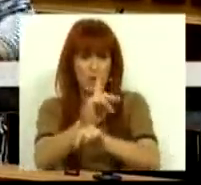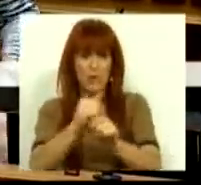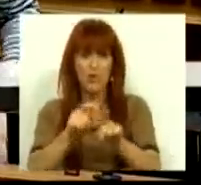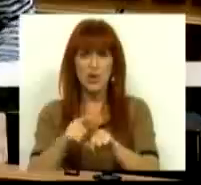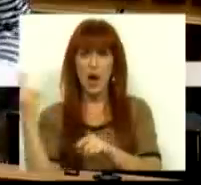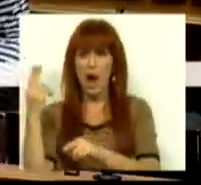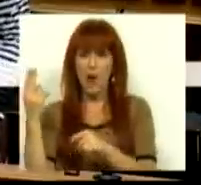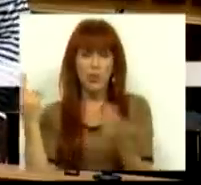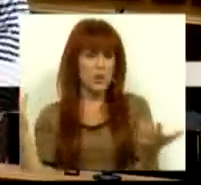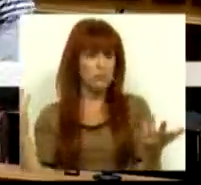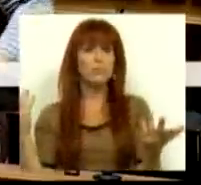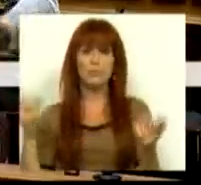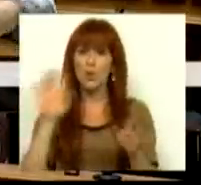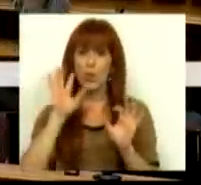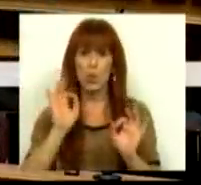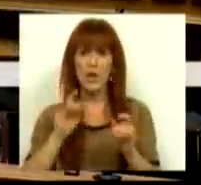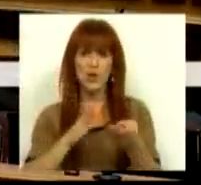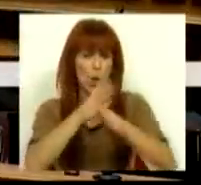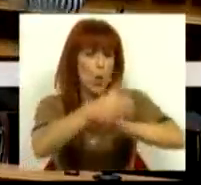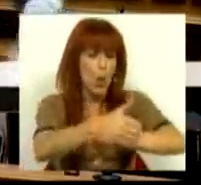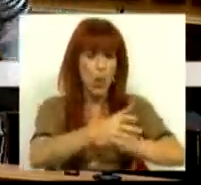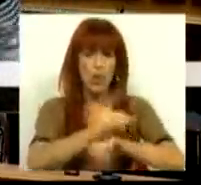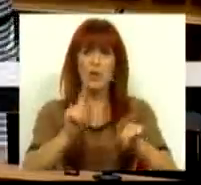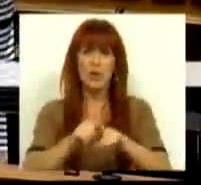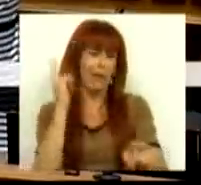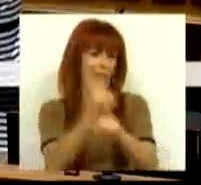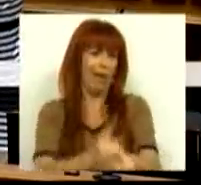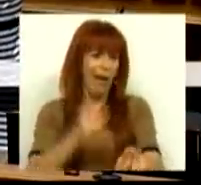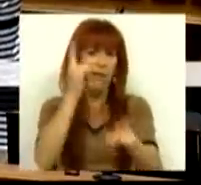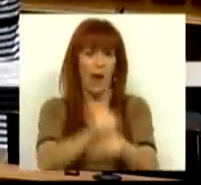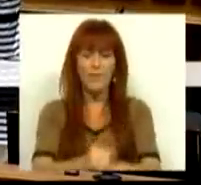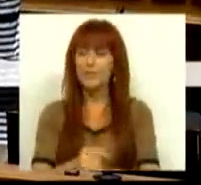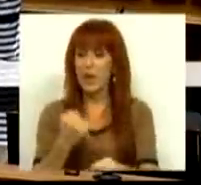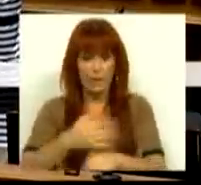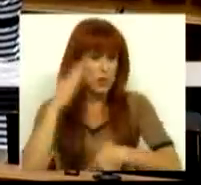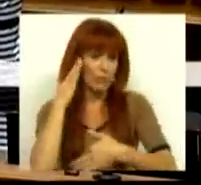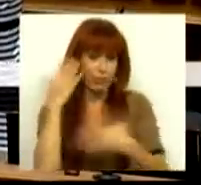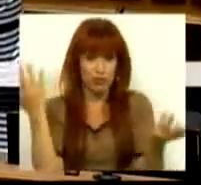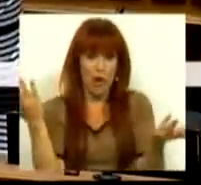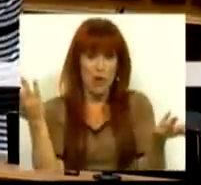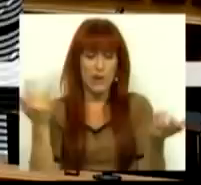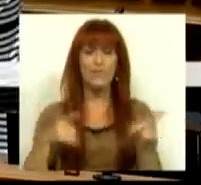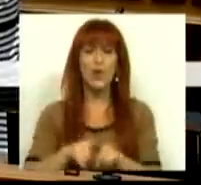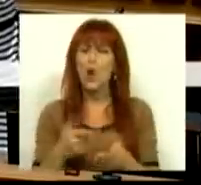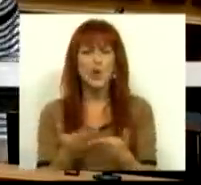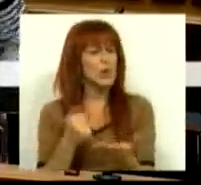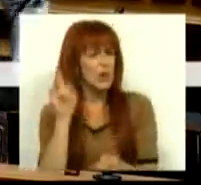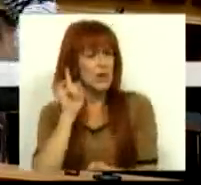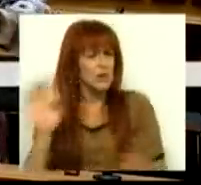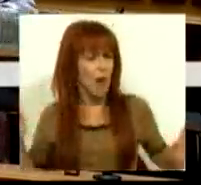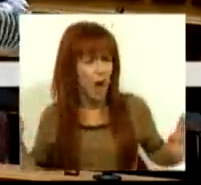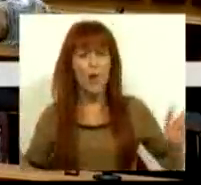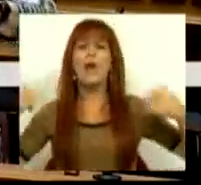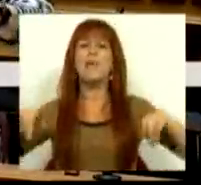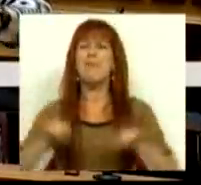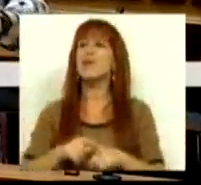às unidades de cuidados continuados, passa a redundância, em funcionamento. Nós não lhe retiramos o mérito, mas